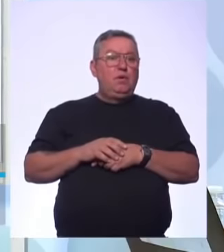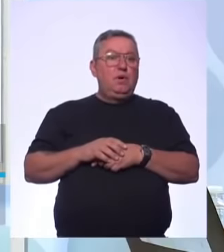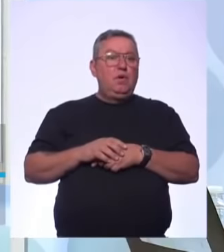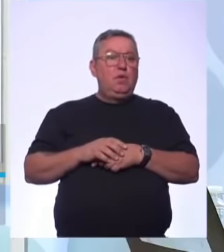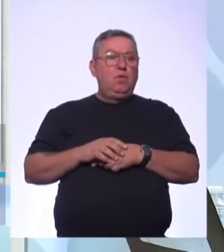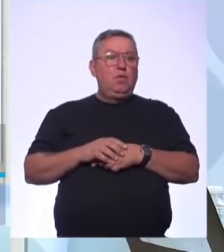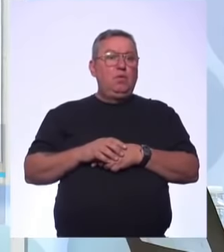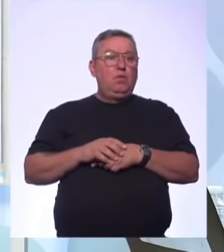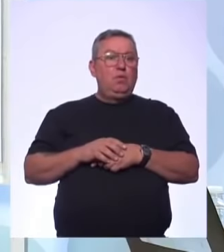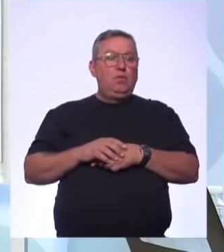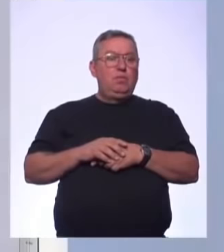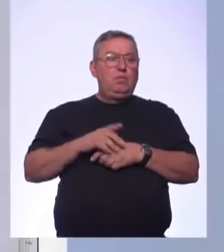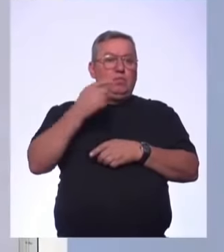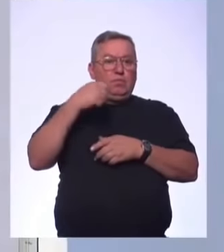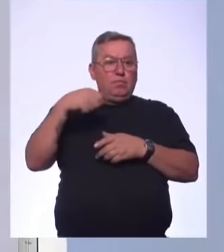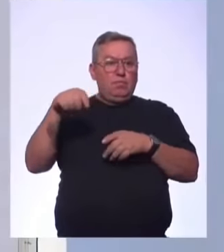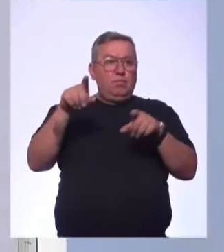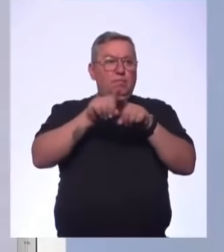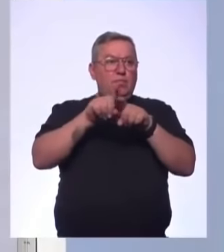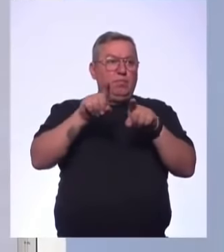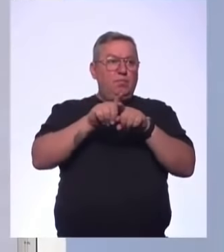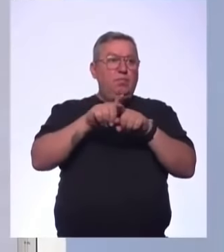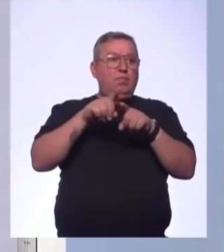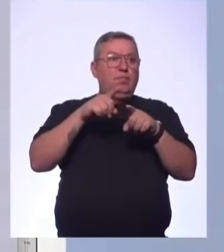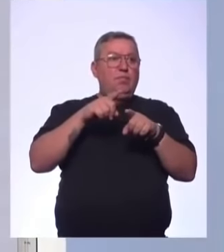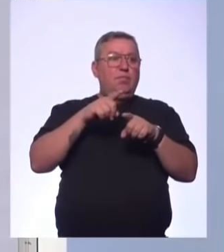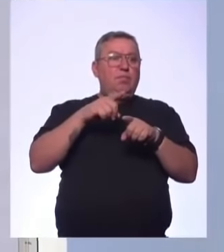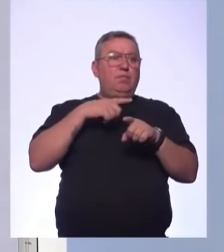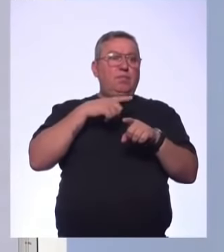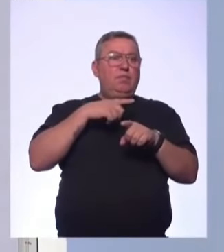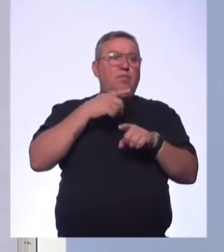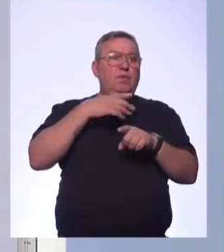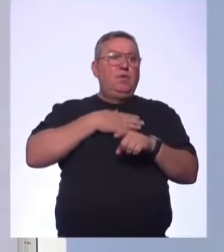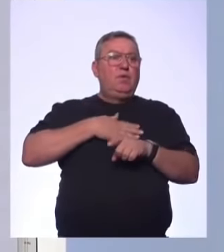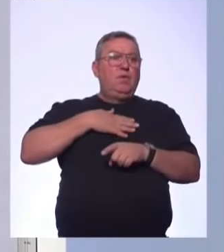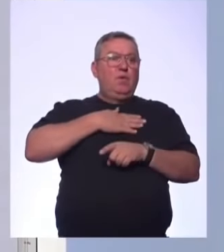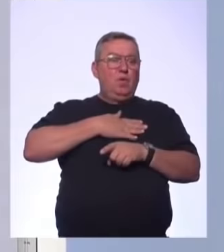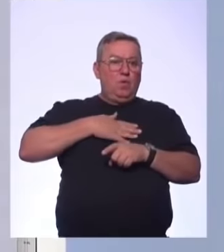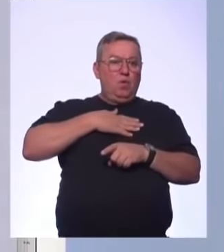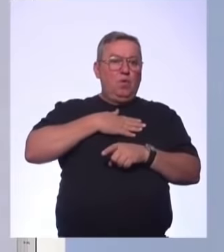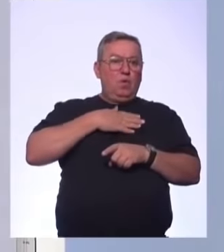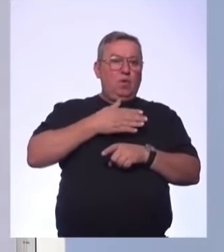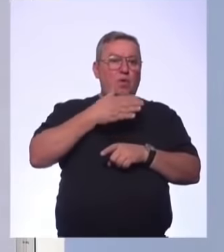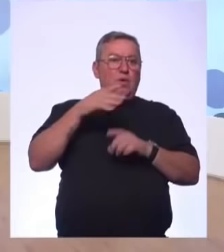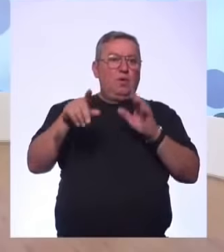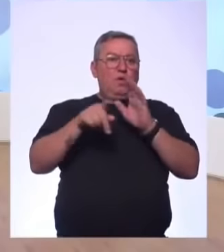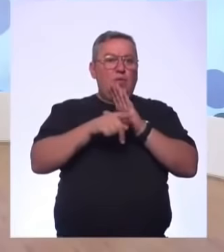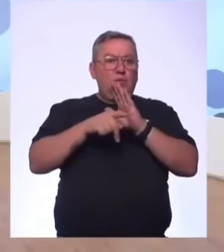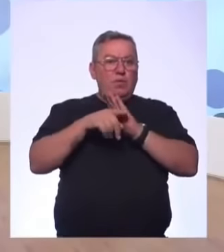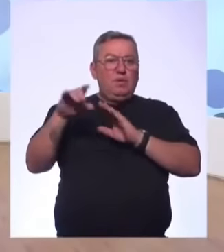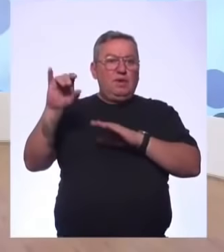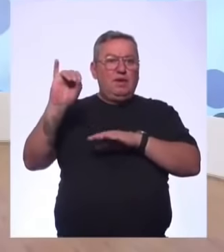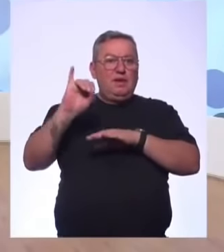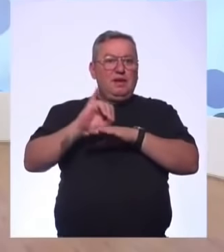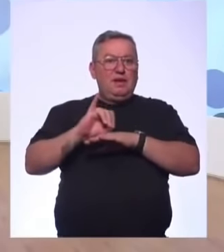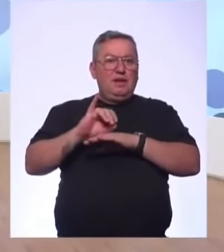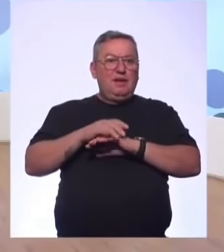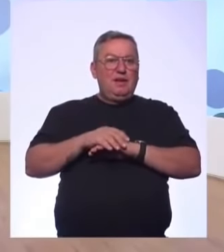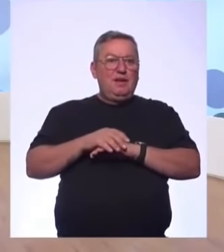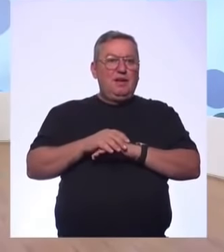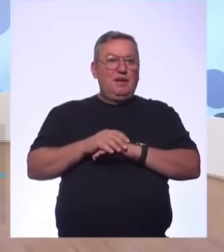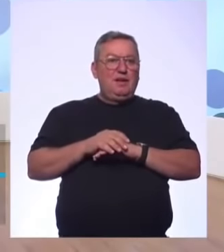Cell. Você escreveria assim? Então, eu já sou meio suspeito porque eu gosto desse alfabeto internacional, né? Sou